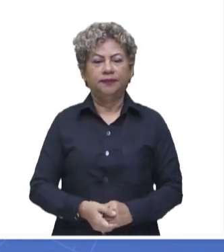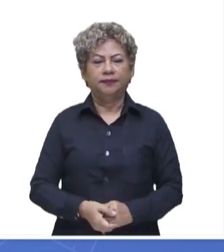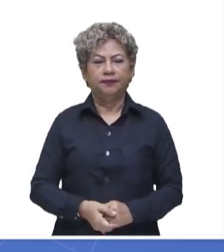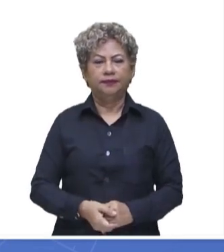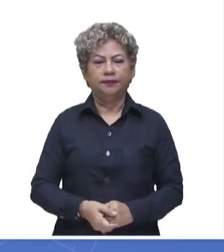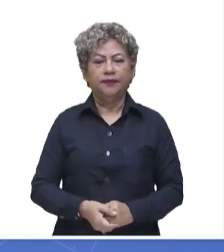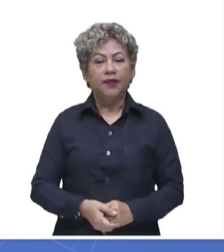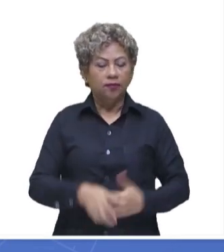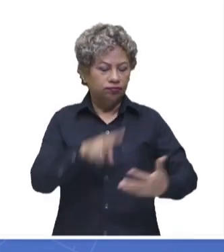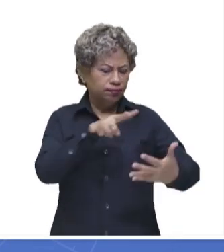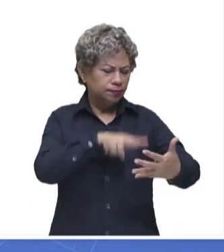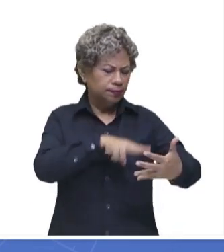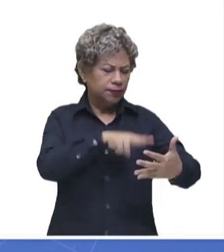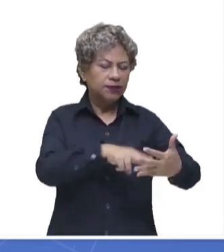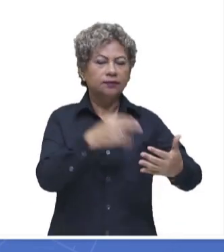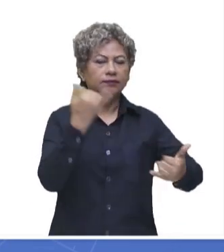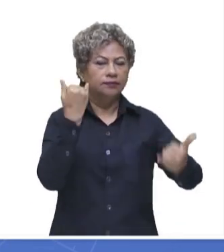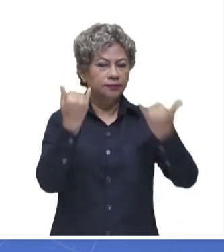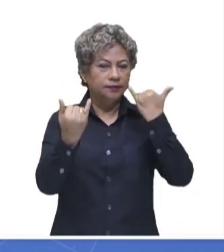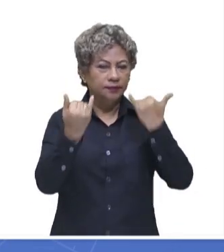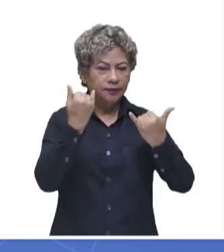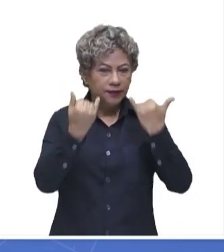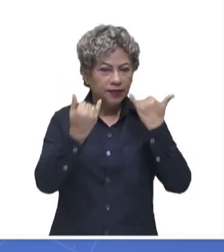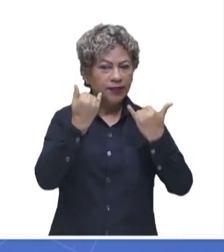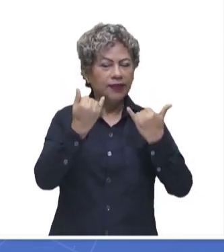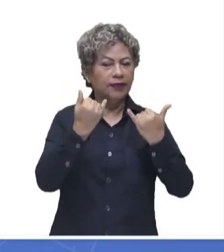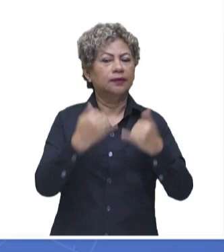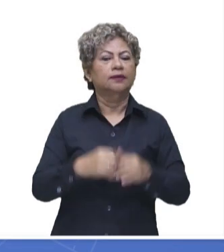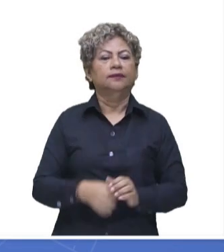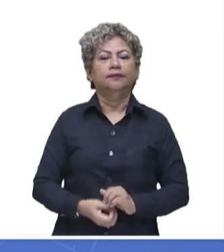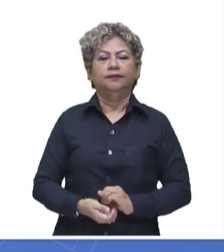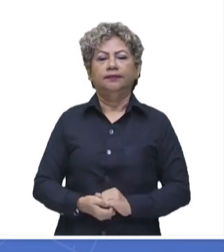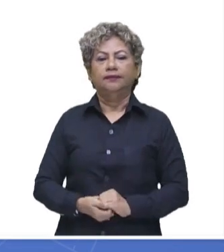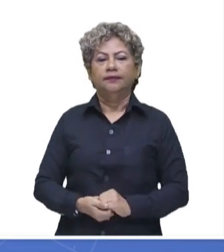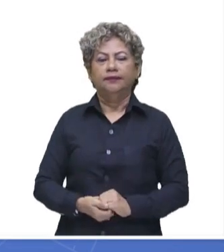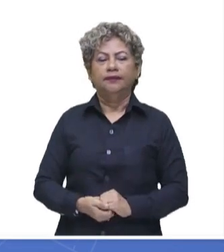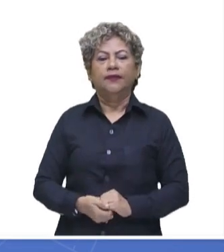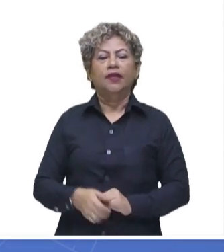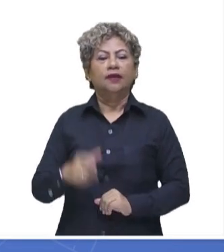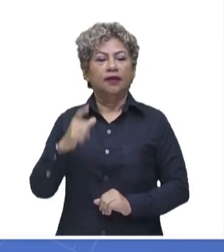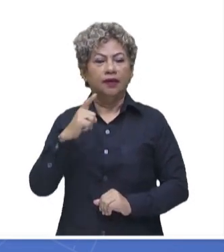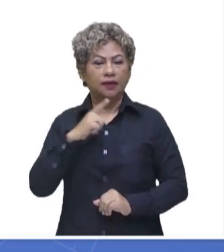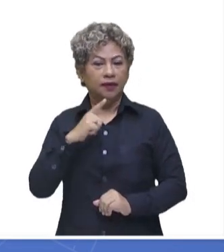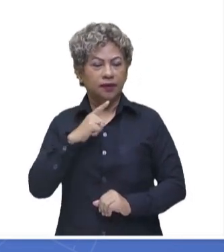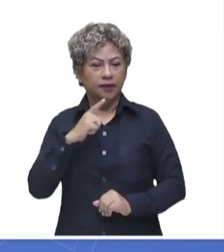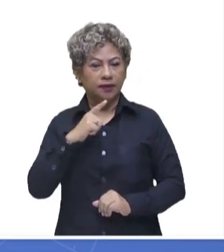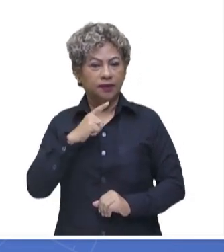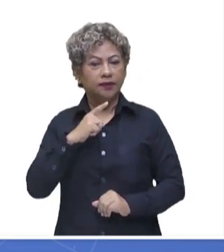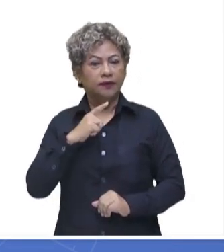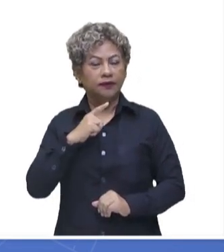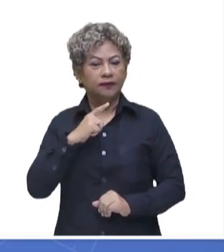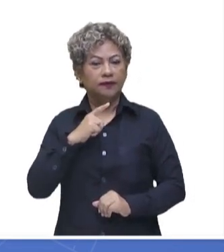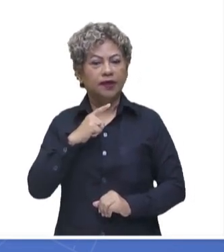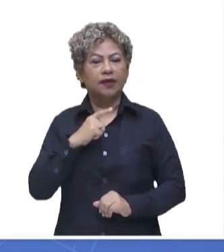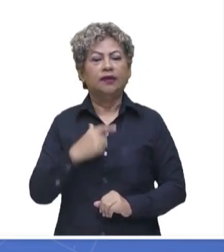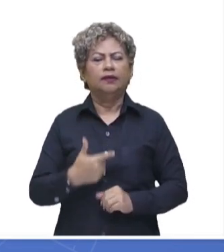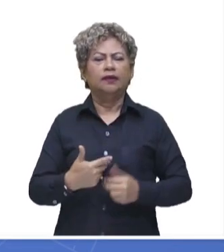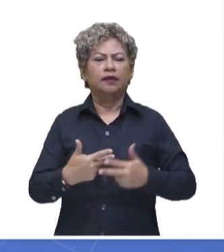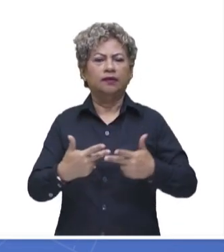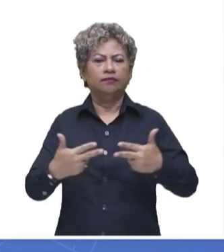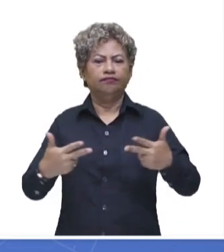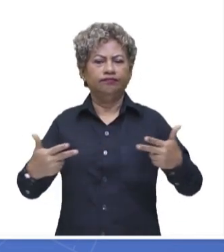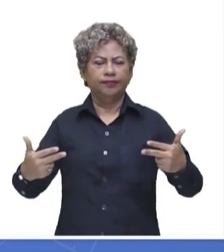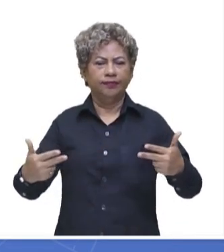Questão de número 3, vamos falar um pouco aí das extensões dos rios, tá? A gente tem aí uma